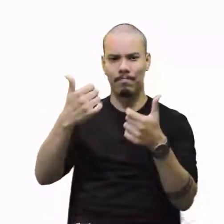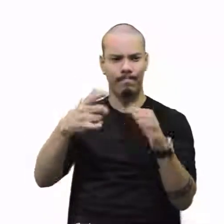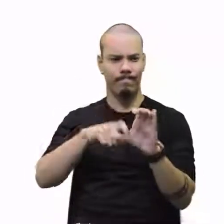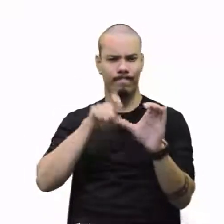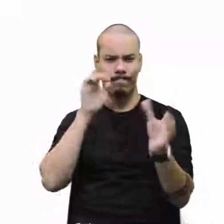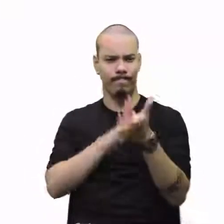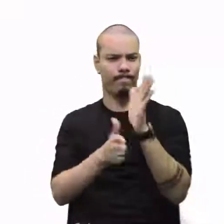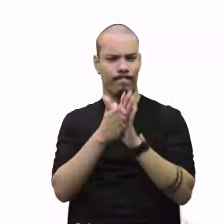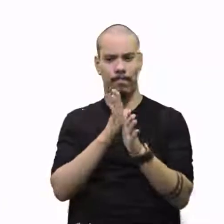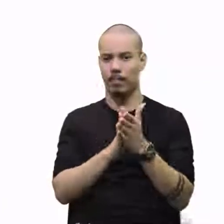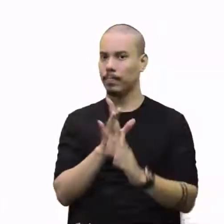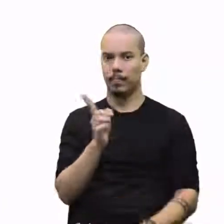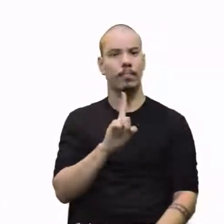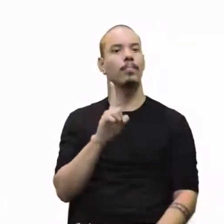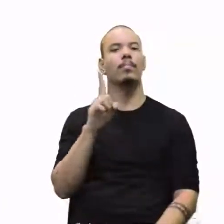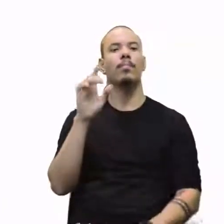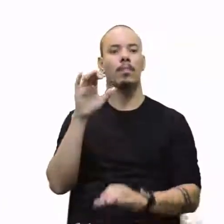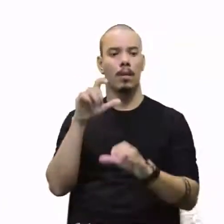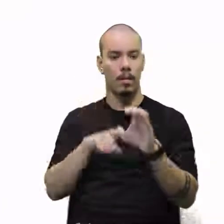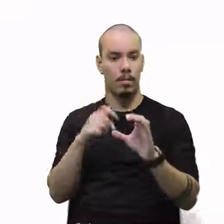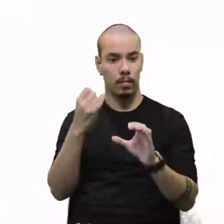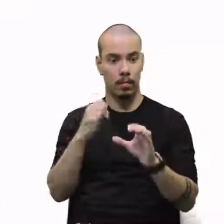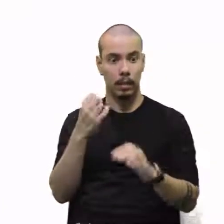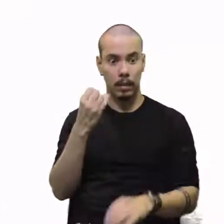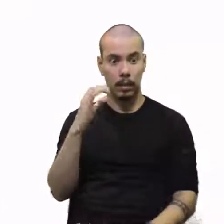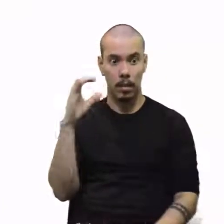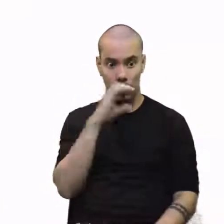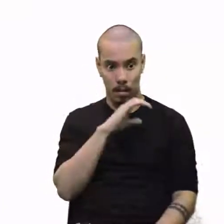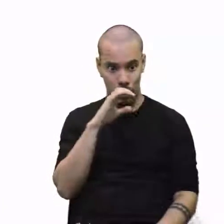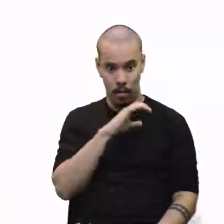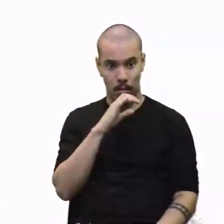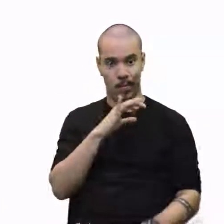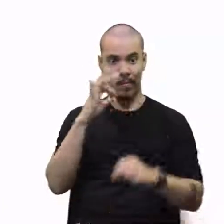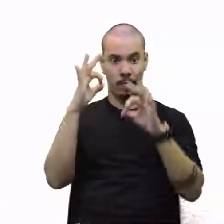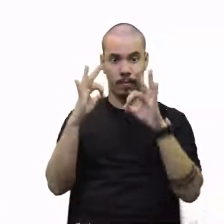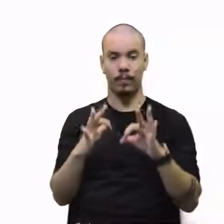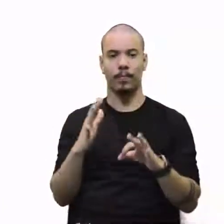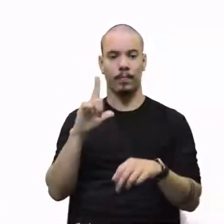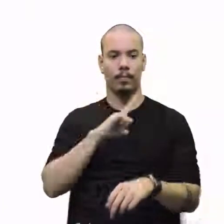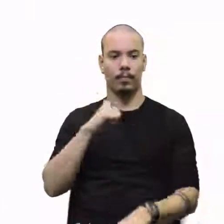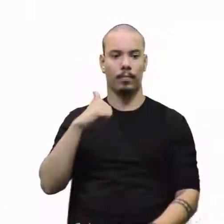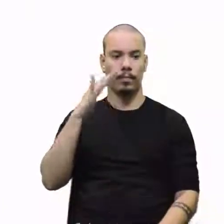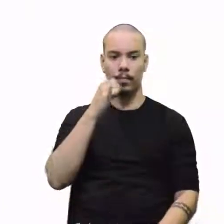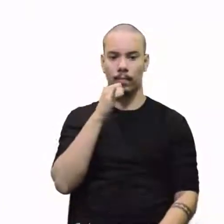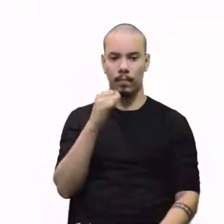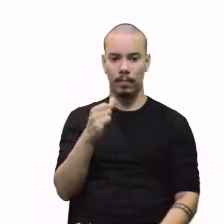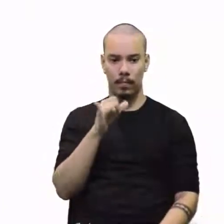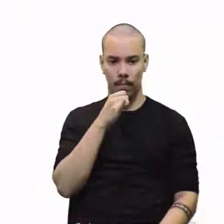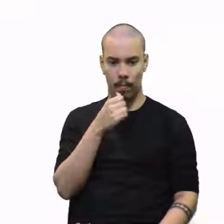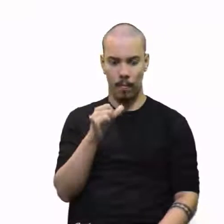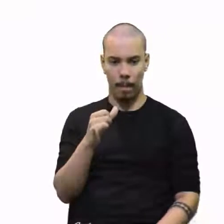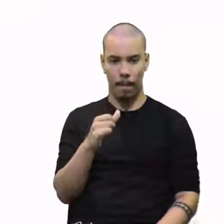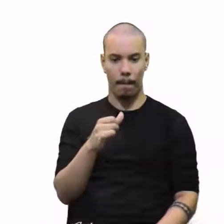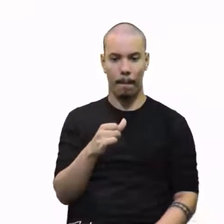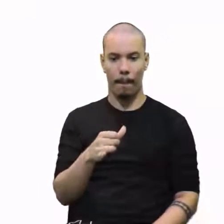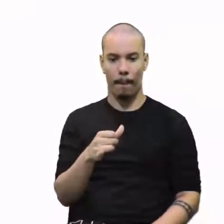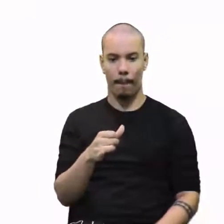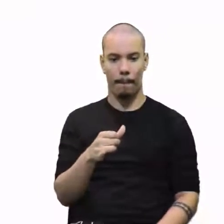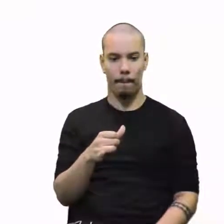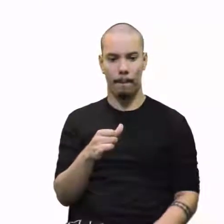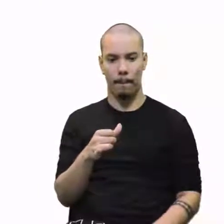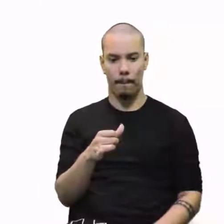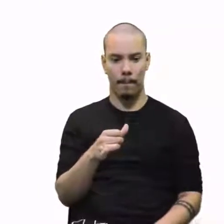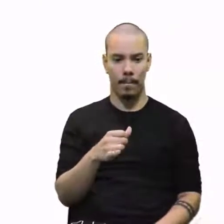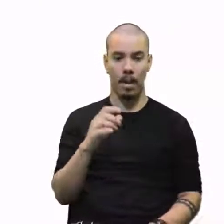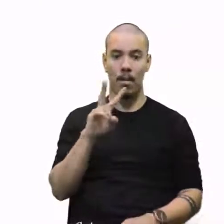independe não. Depende do giro sim. Quanto mais rápido, com certeza mais energia. Mais corrente elétrica, quer dizer, né?